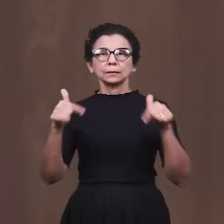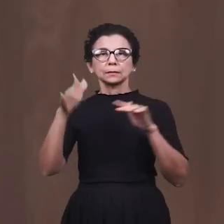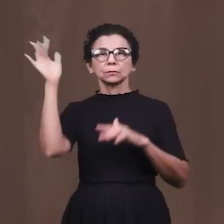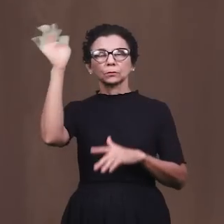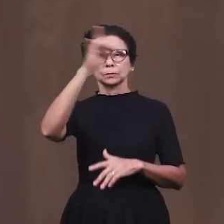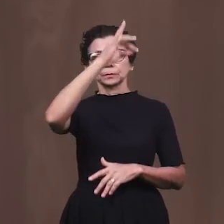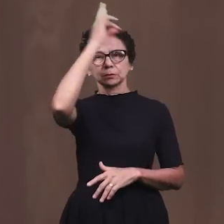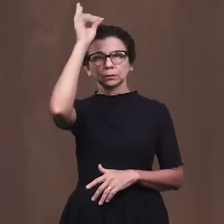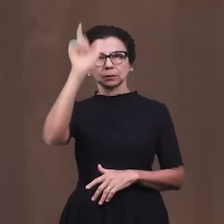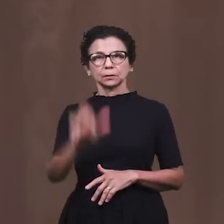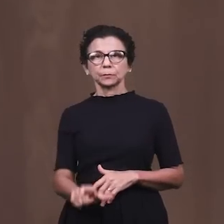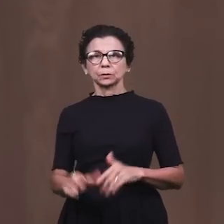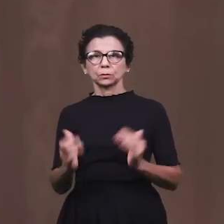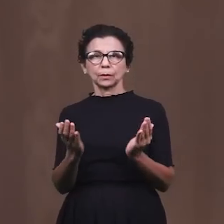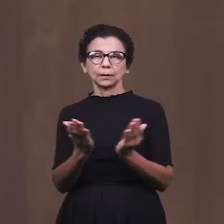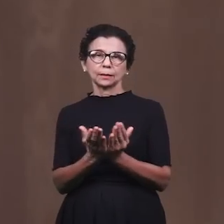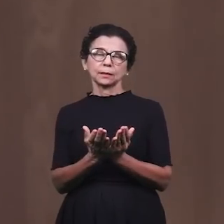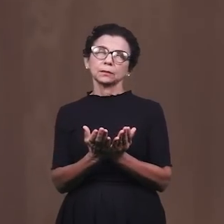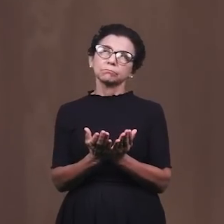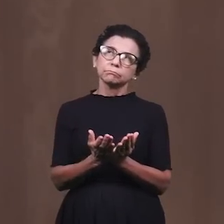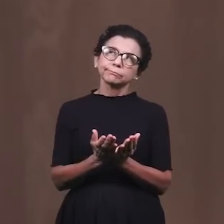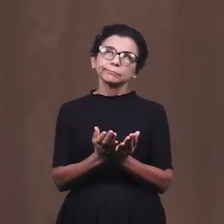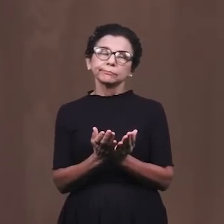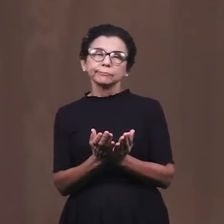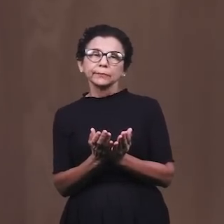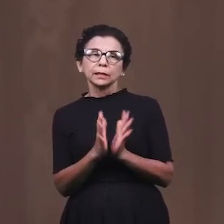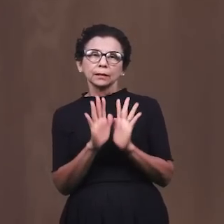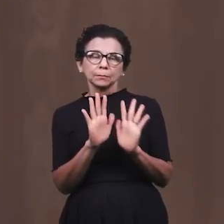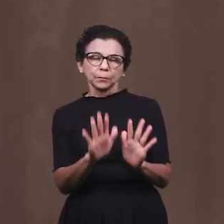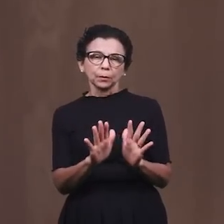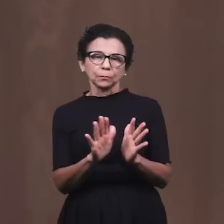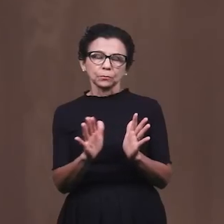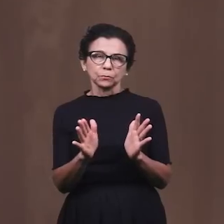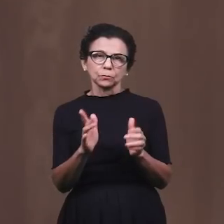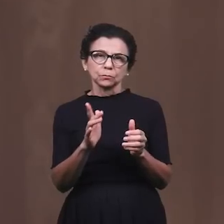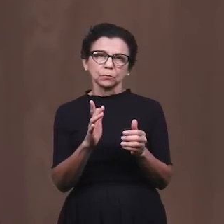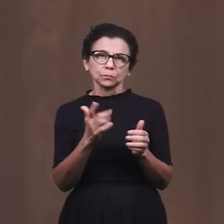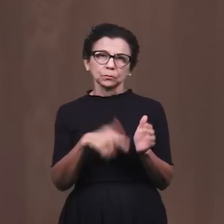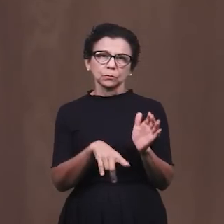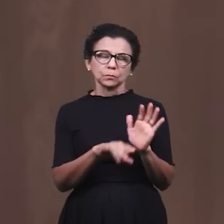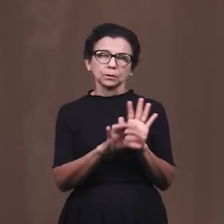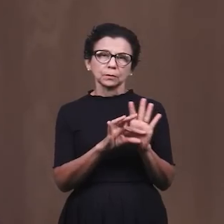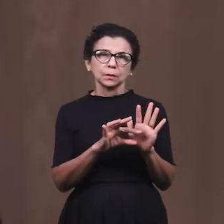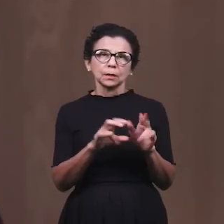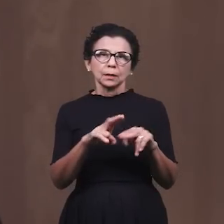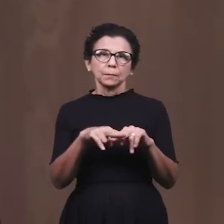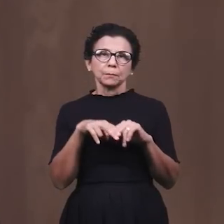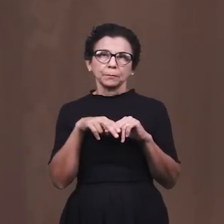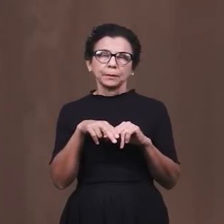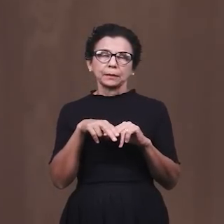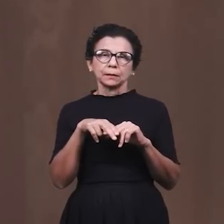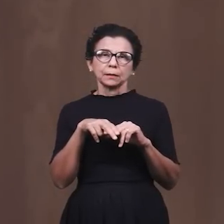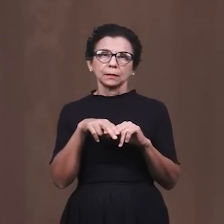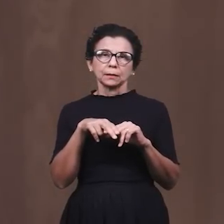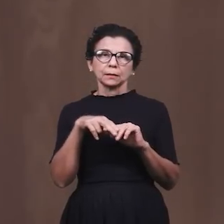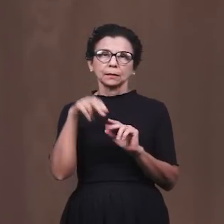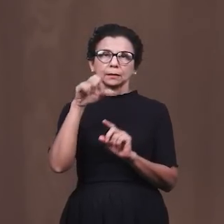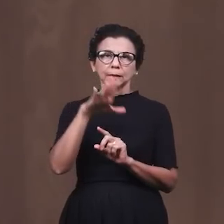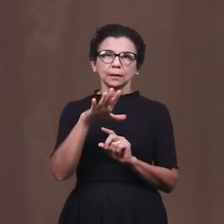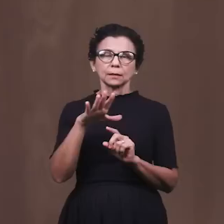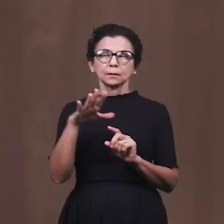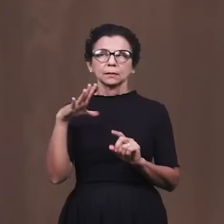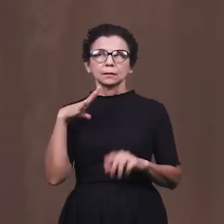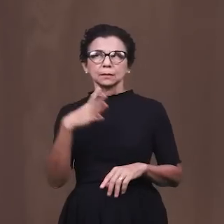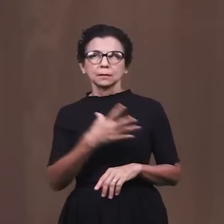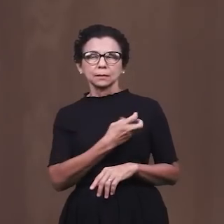ação do Espírito Santo na vida do crente. Por exemplo, deixa eu voltar ao versículo. Porque pela graça sois salvos por meio